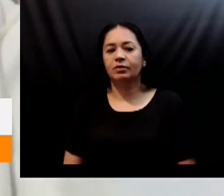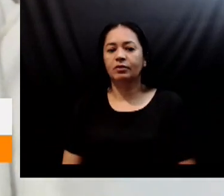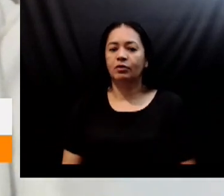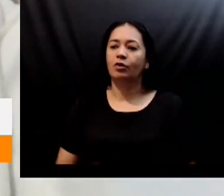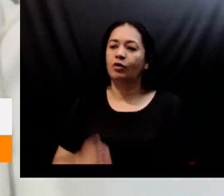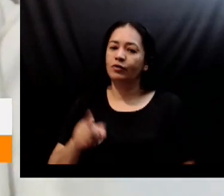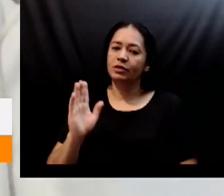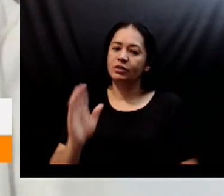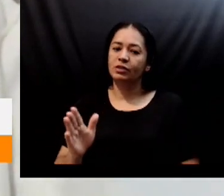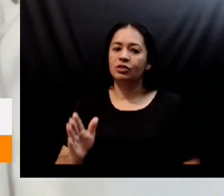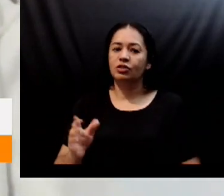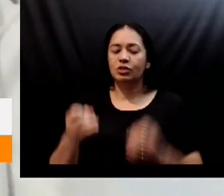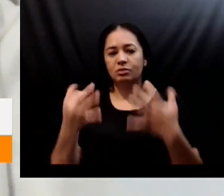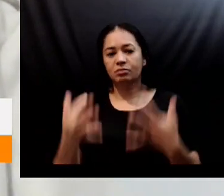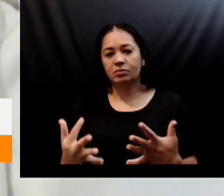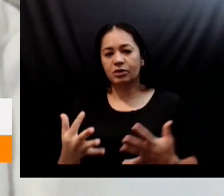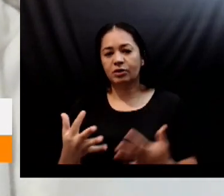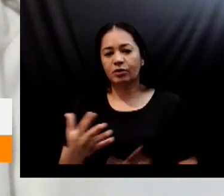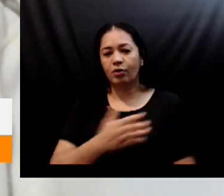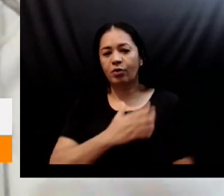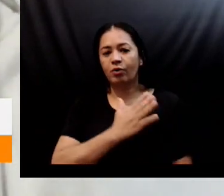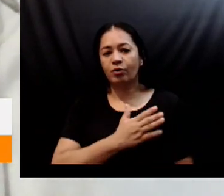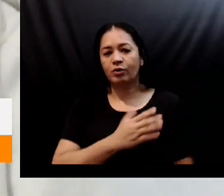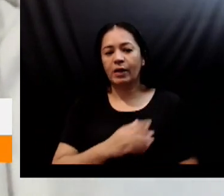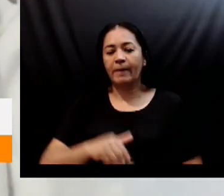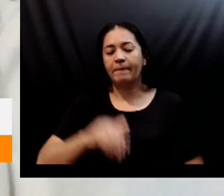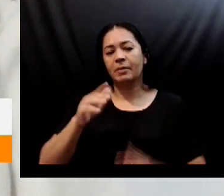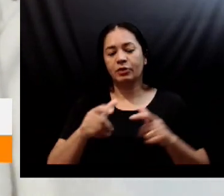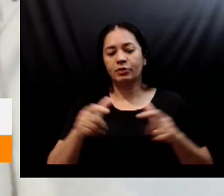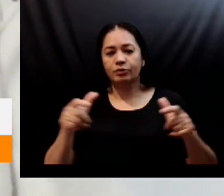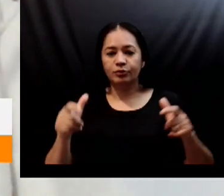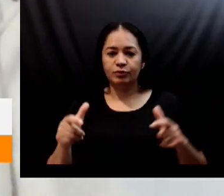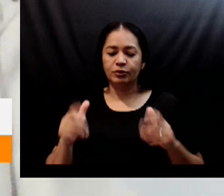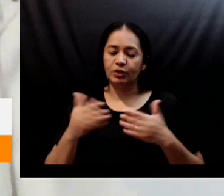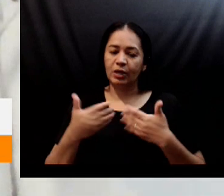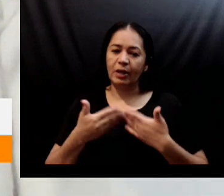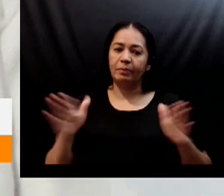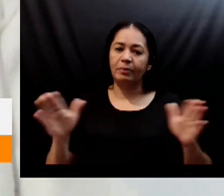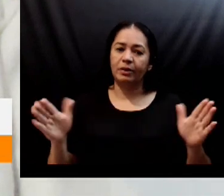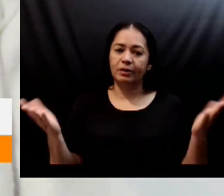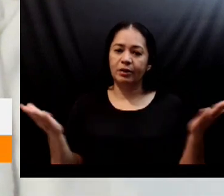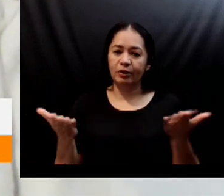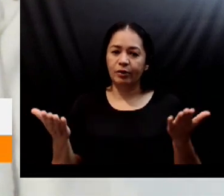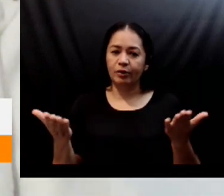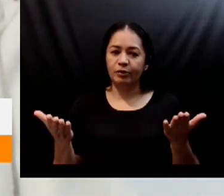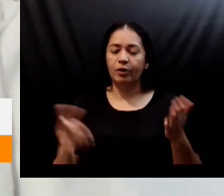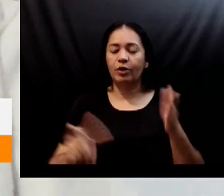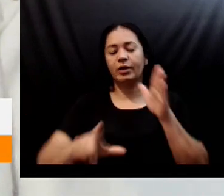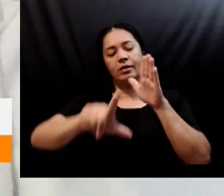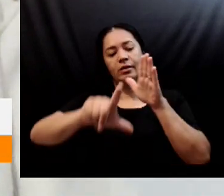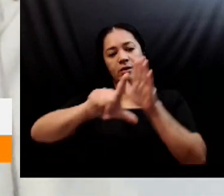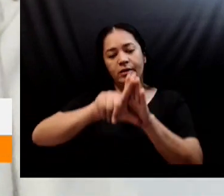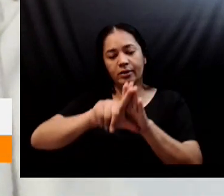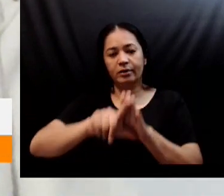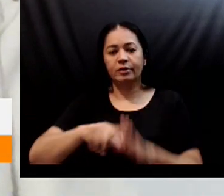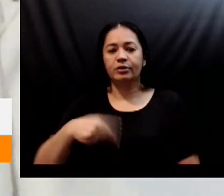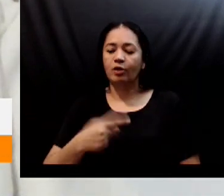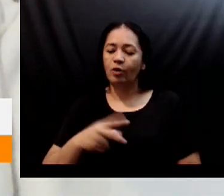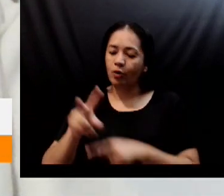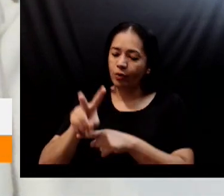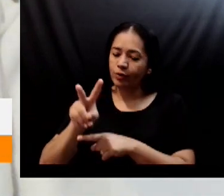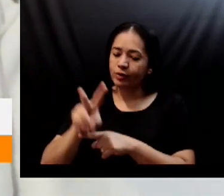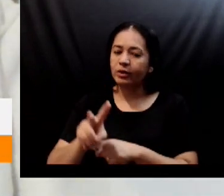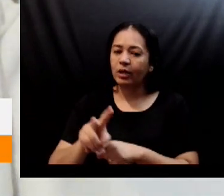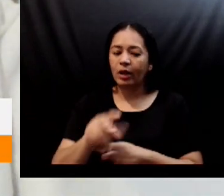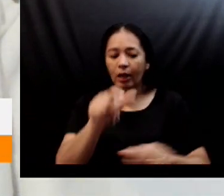no coração, é mais um espaço que já estava aberto e agora virou lei, né? A gente cuidar dessa galera que está,